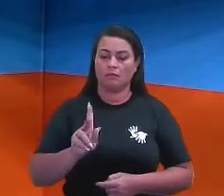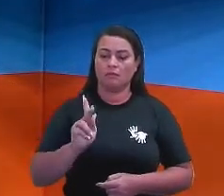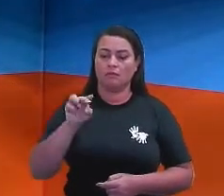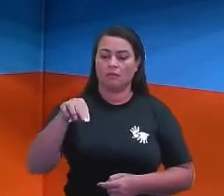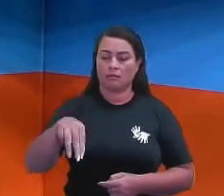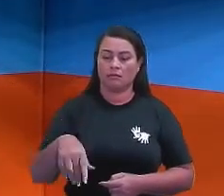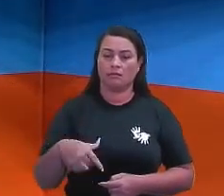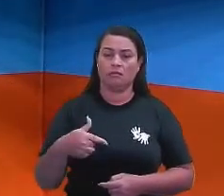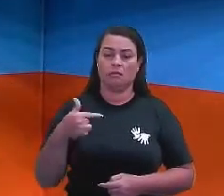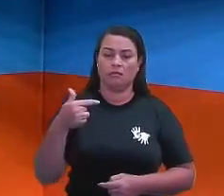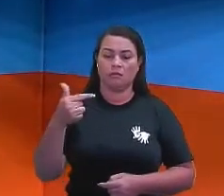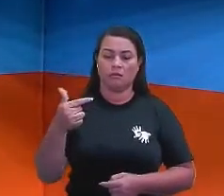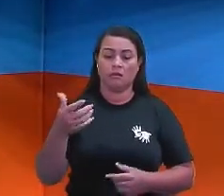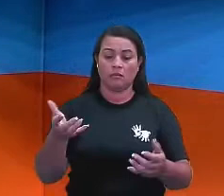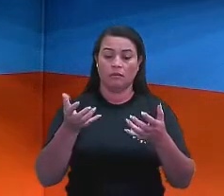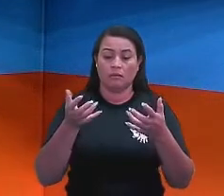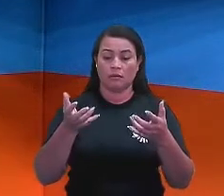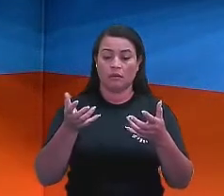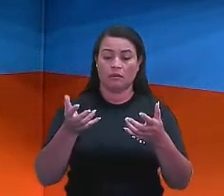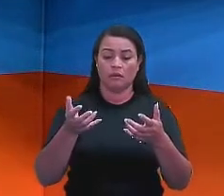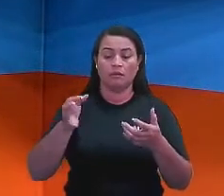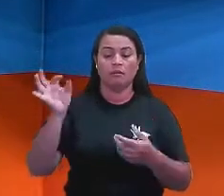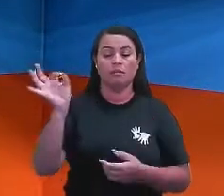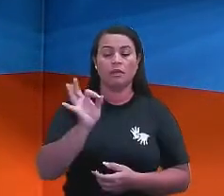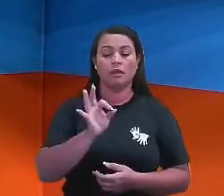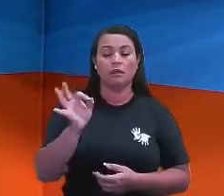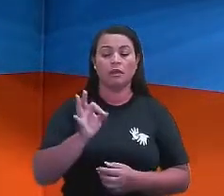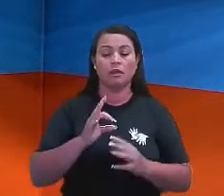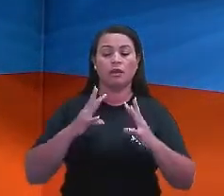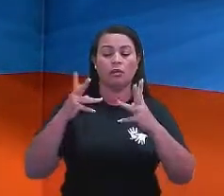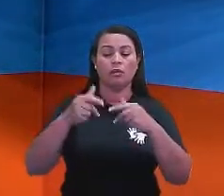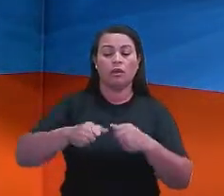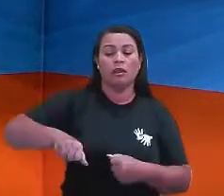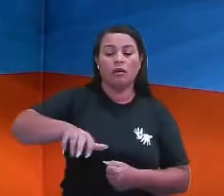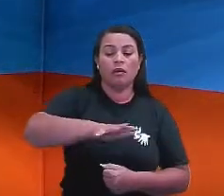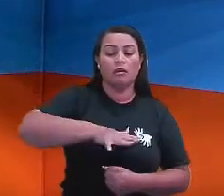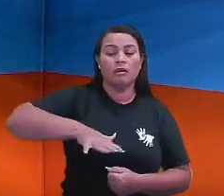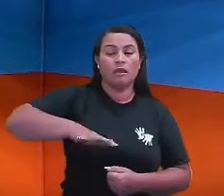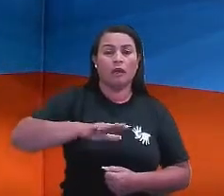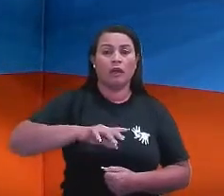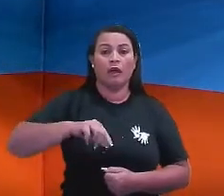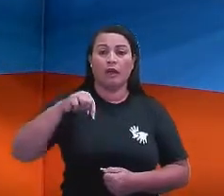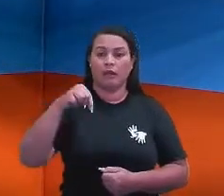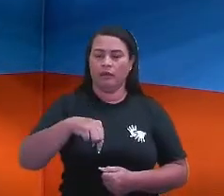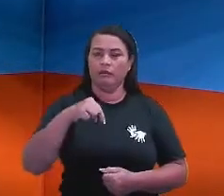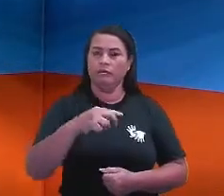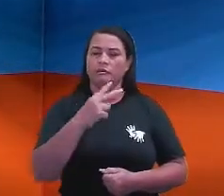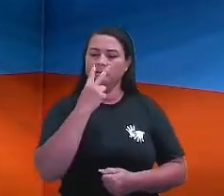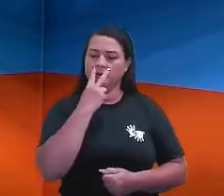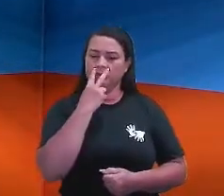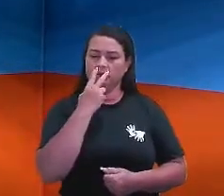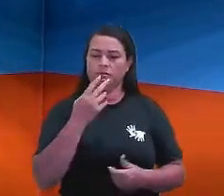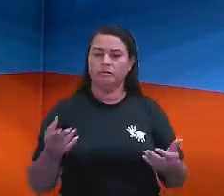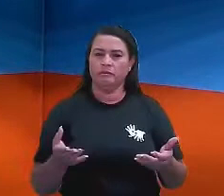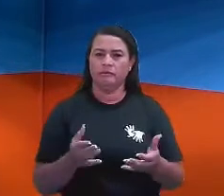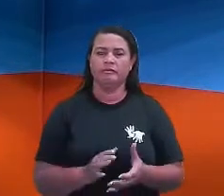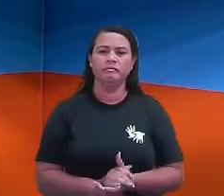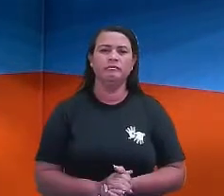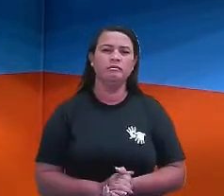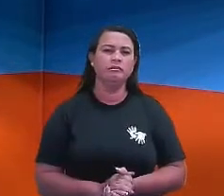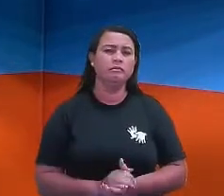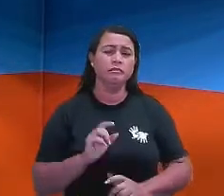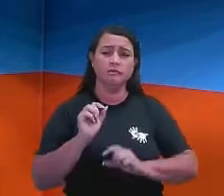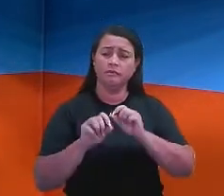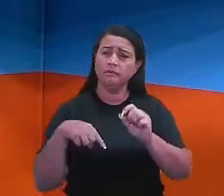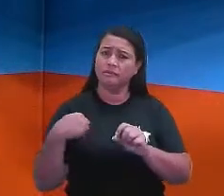4.419 quilômetros quadrados, eu quero o percentual da área total do nosso município, que o nosso município possui hoje. Então, o que é que a